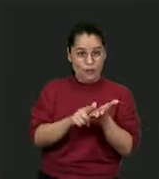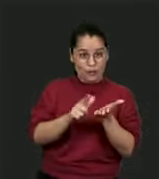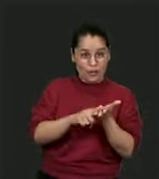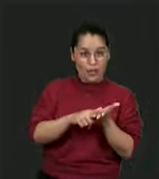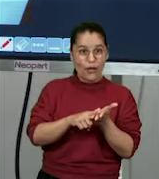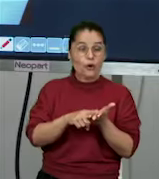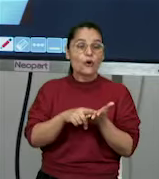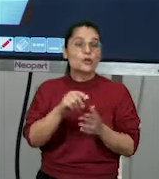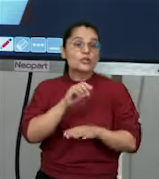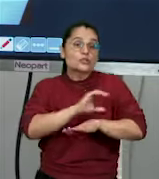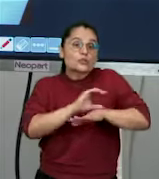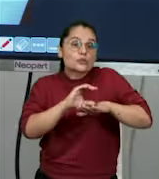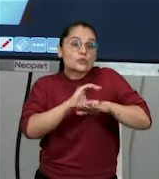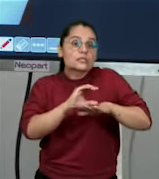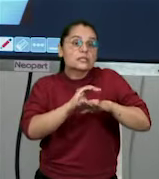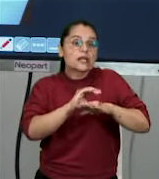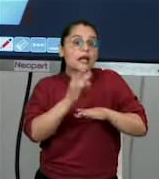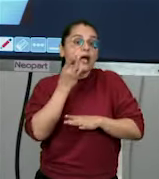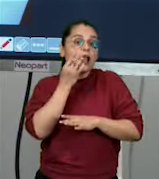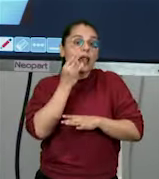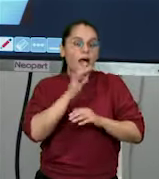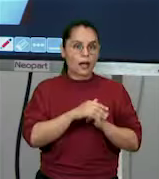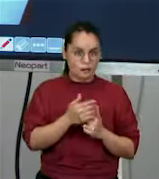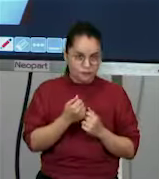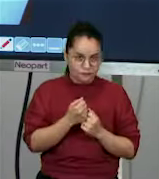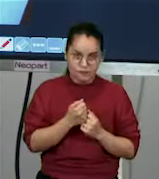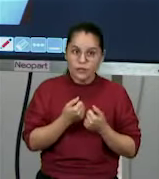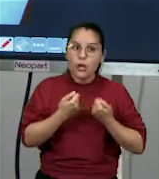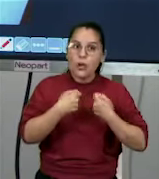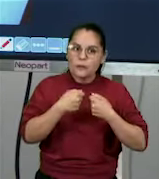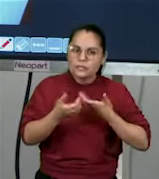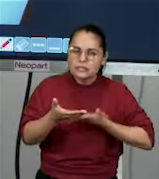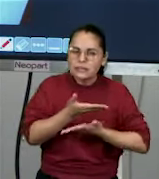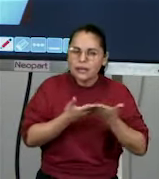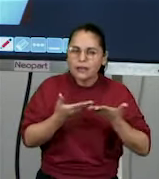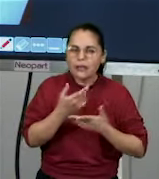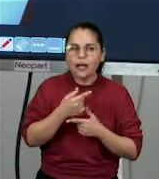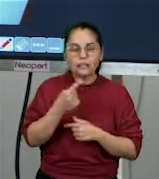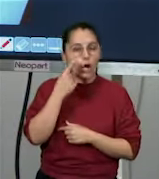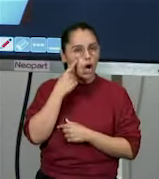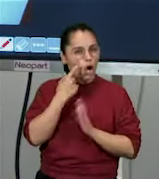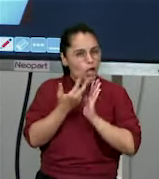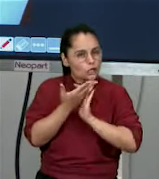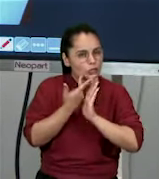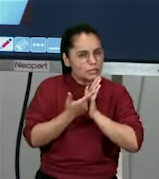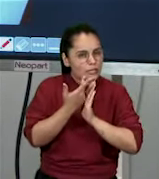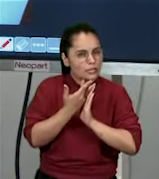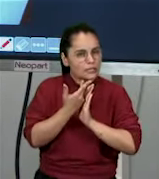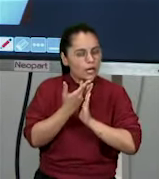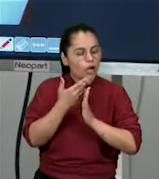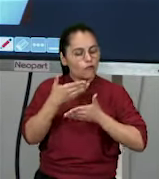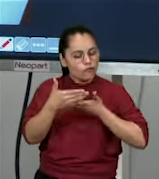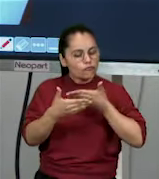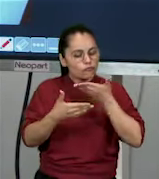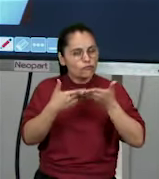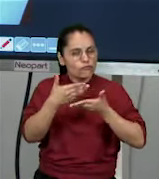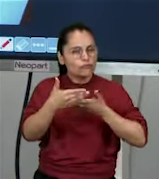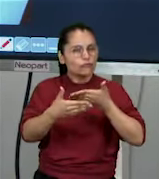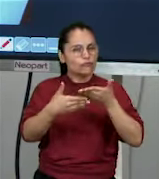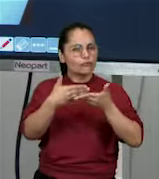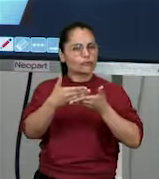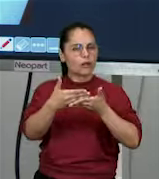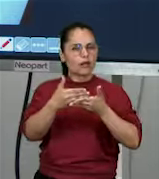preciso então aprender a tratar, aprender os processos. Bem, eu vou pegar o meu desenho e vou participar de um processo com ele.